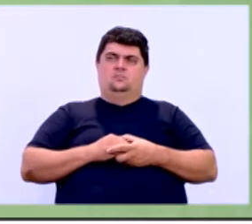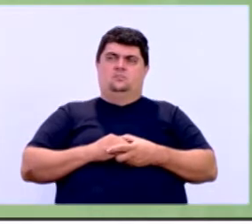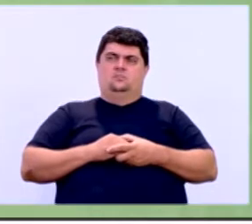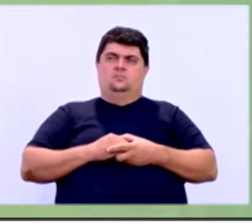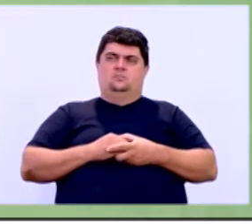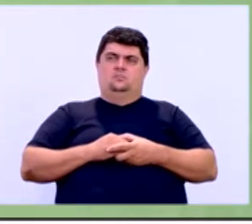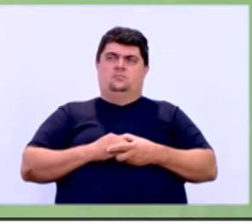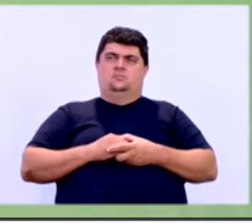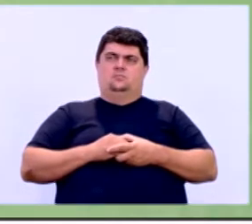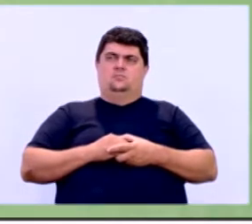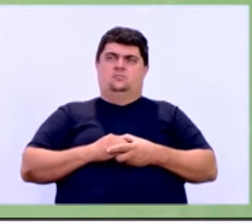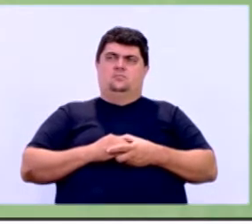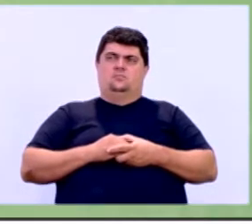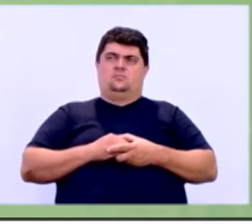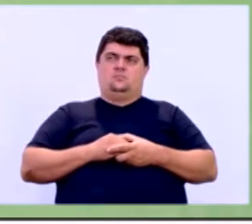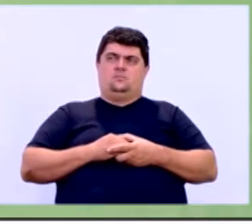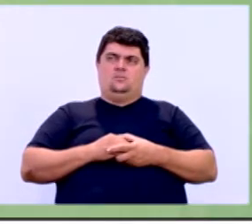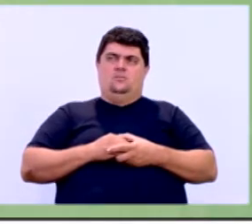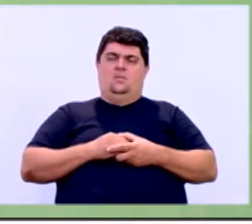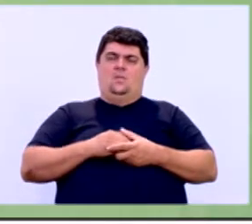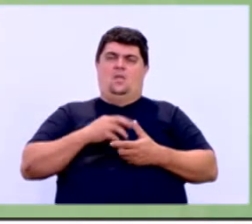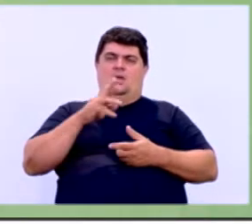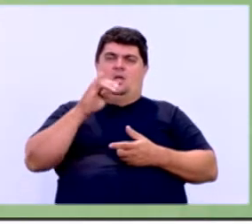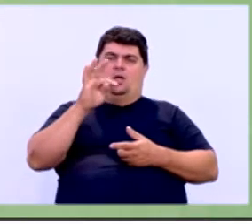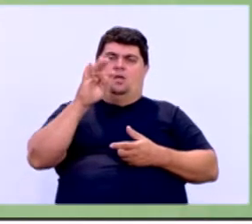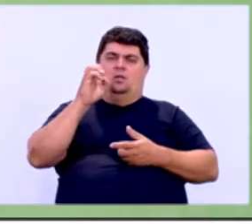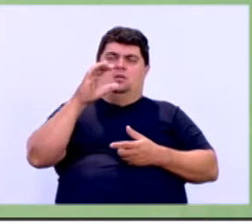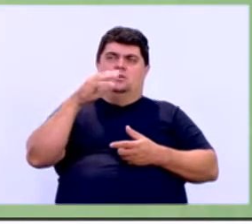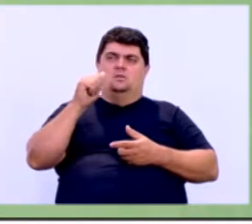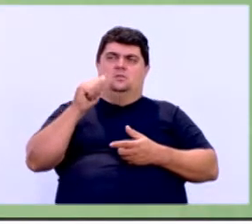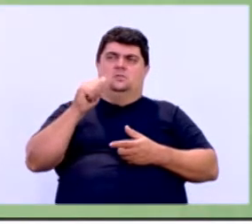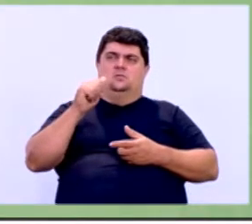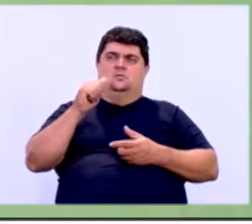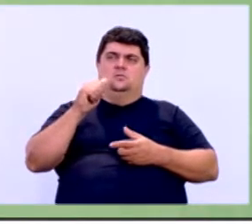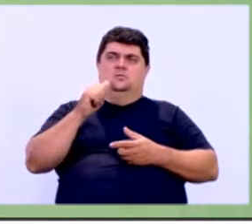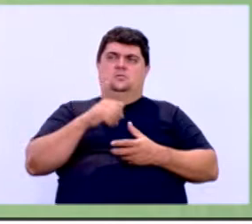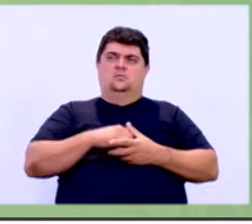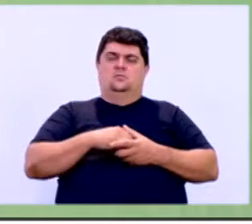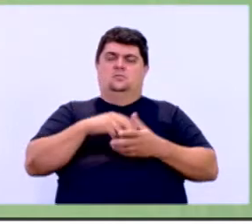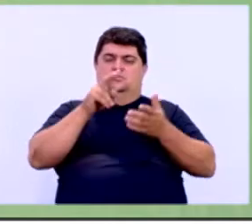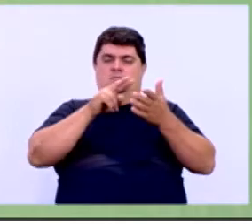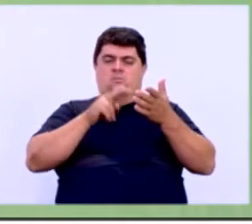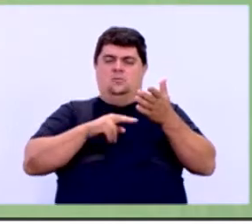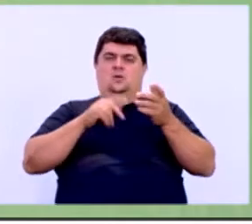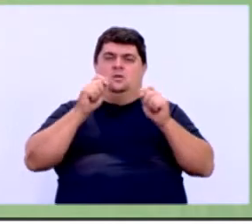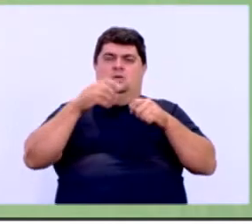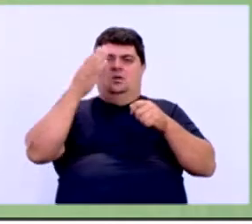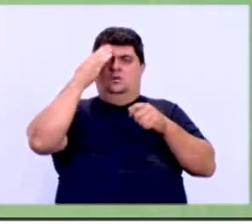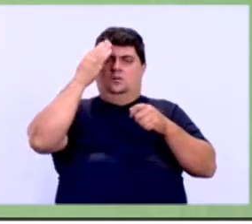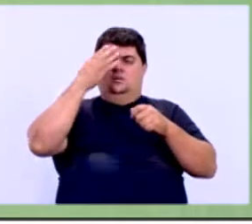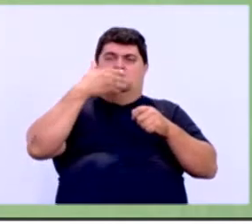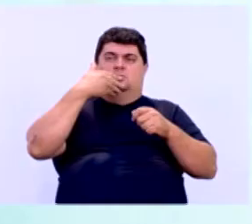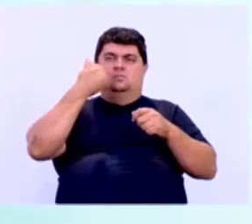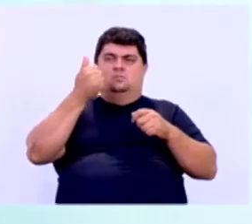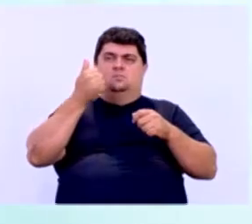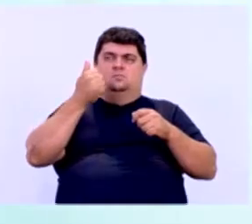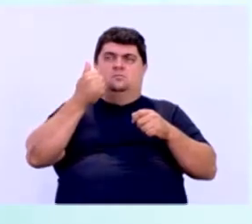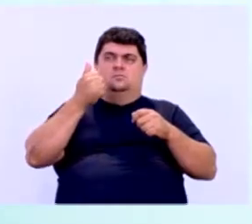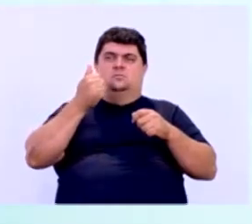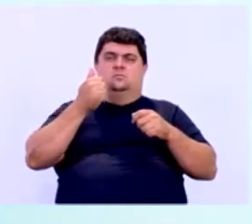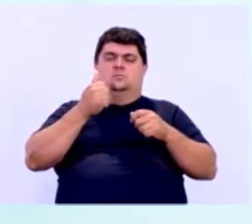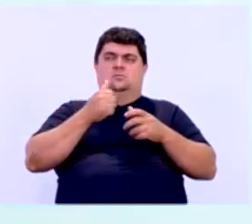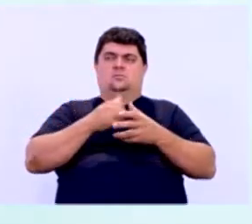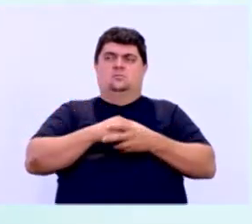Então, nós falamos aqui sobre a retenção desses lucros. Né? Leiam os slides para você entender melhor esse conceito, compreender